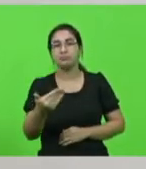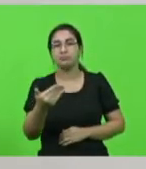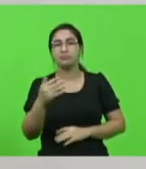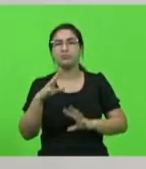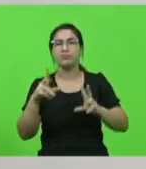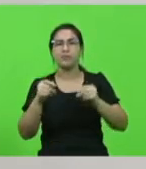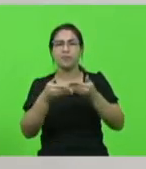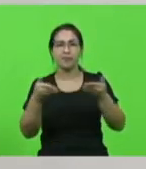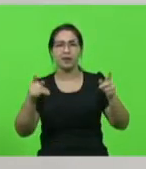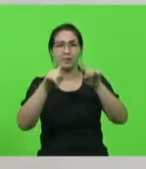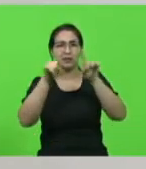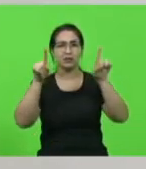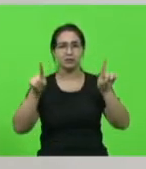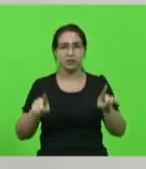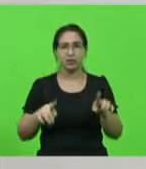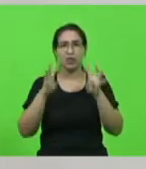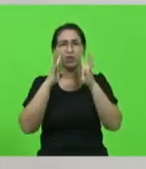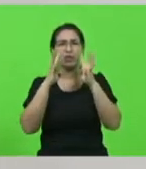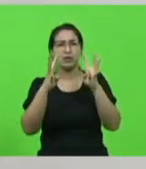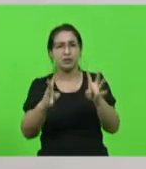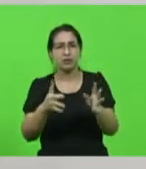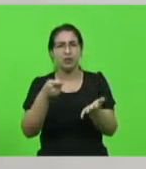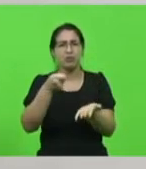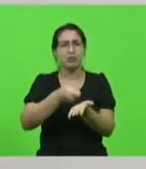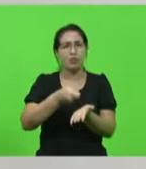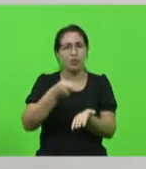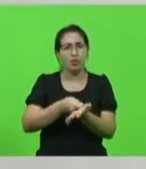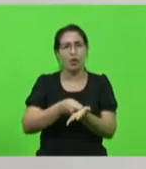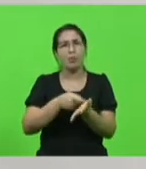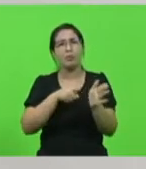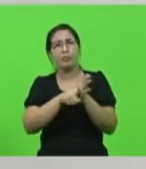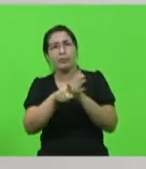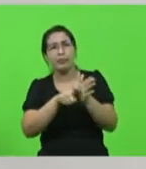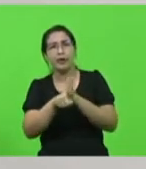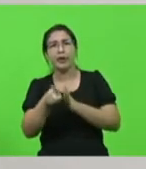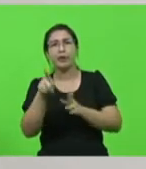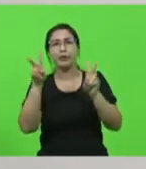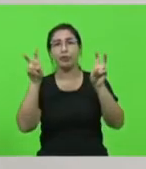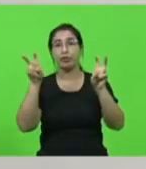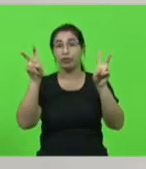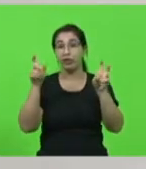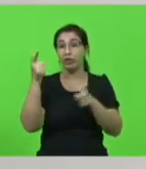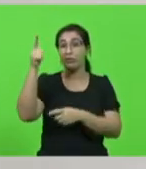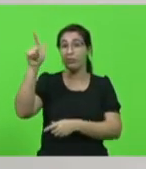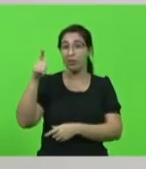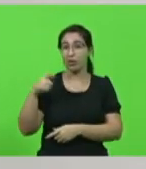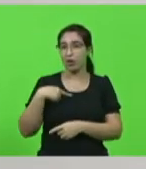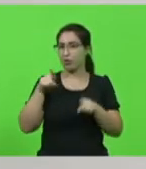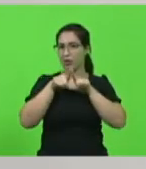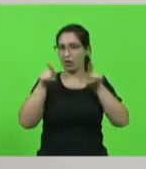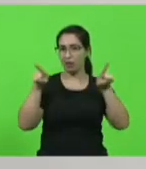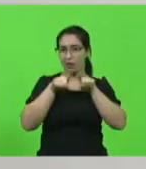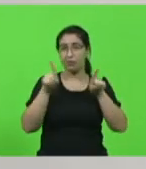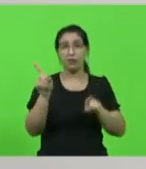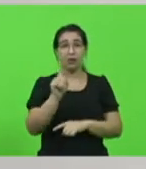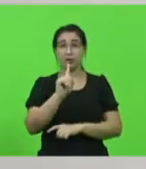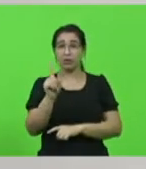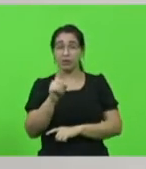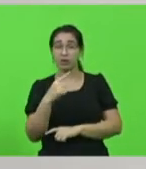que olhem com carinho, que façam cobranças pontuais sobre outros assuntos. Não estou aqui reclamando de forma alguma que estamos